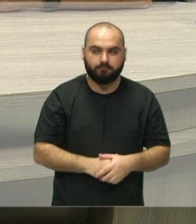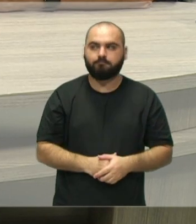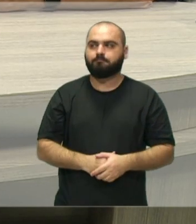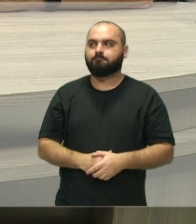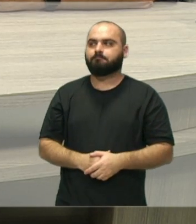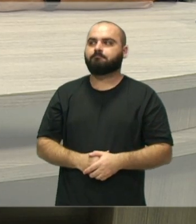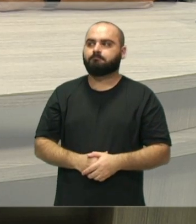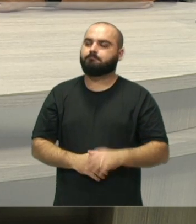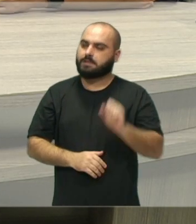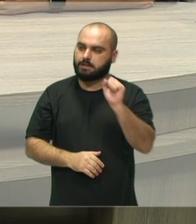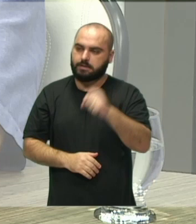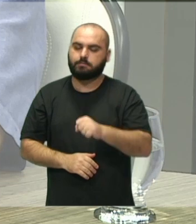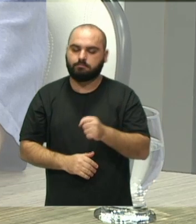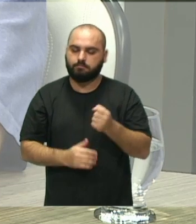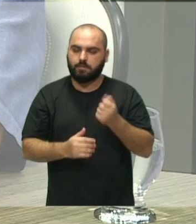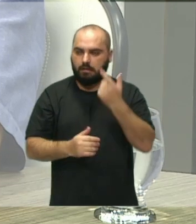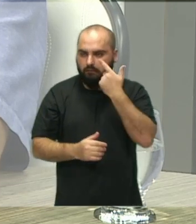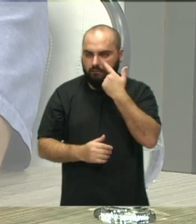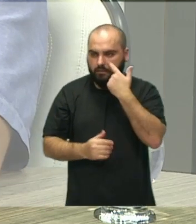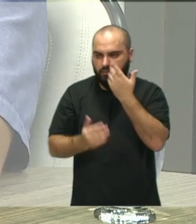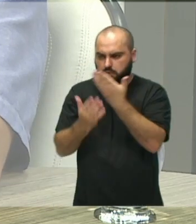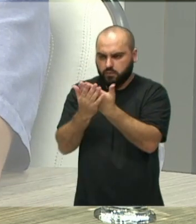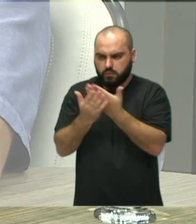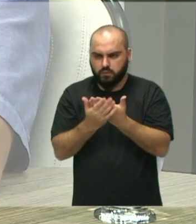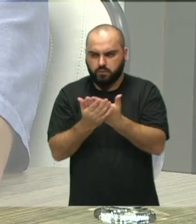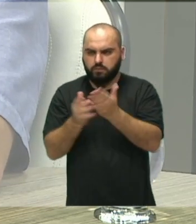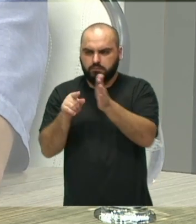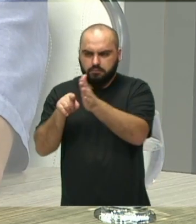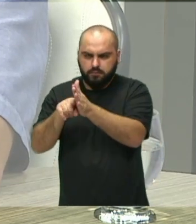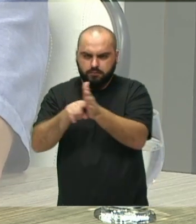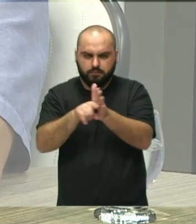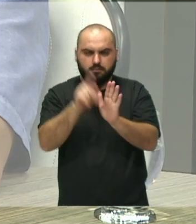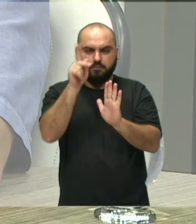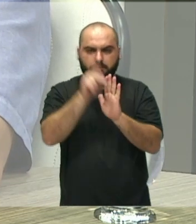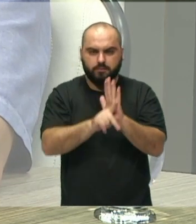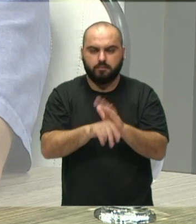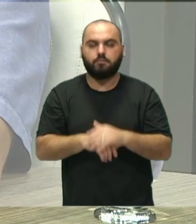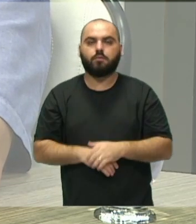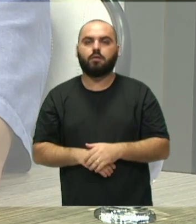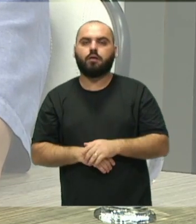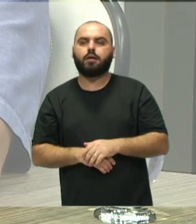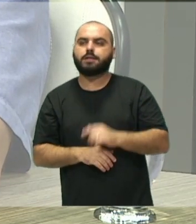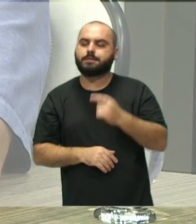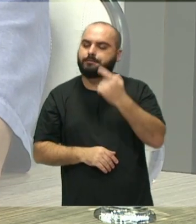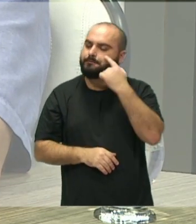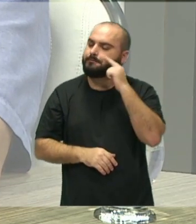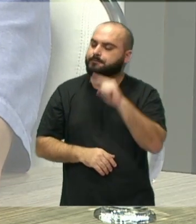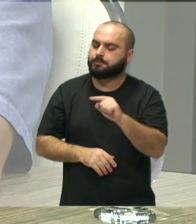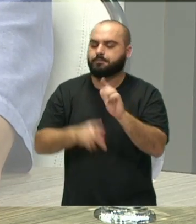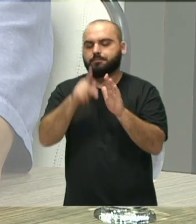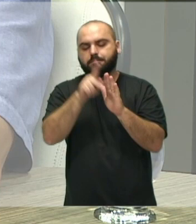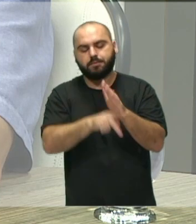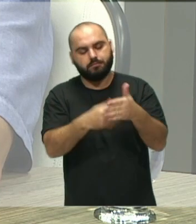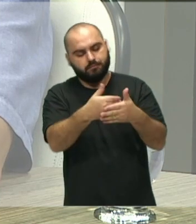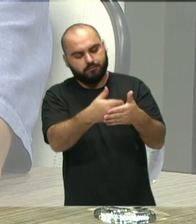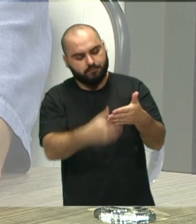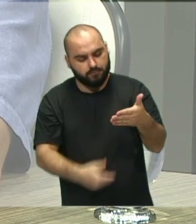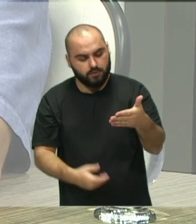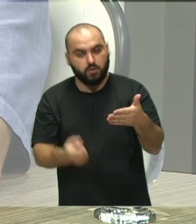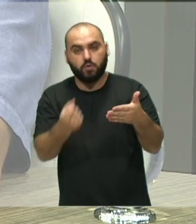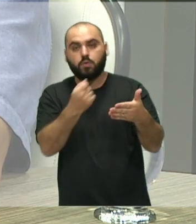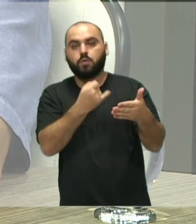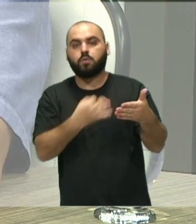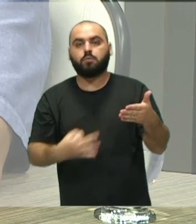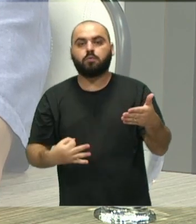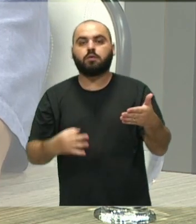um estudo de pré-viabilidade econômica do projeto, a gente procurou considerar nele os números, a